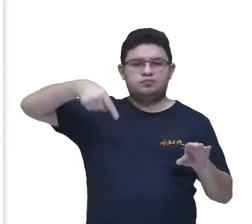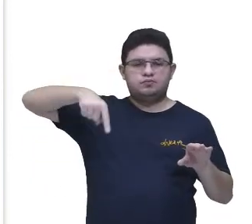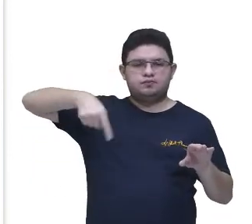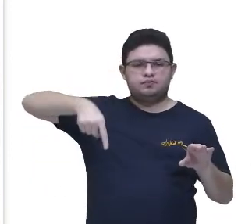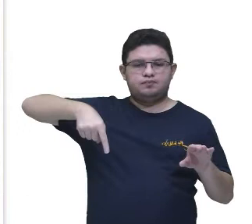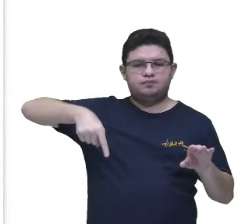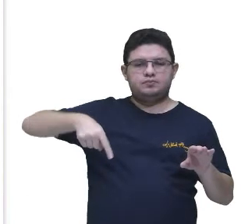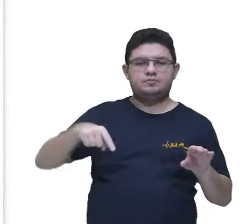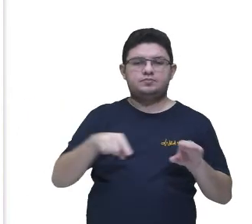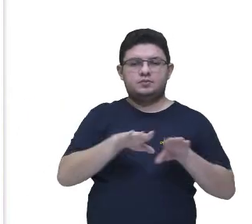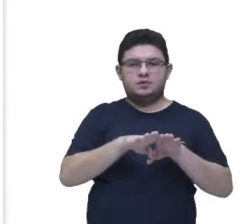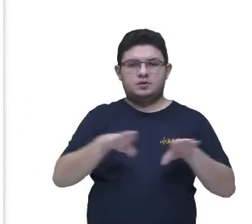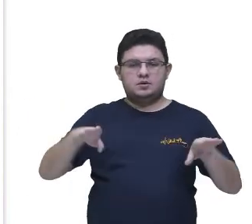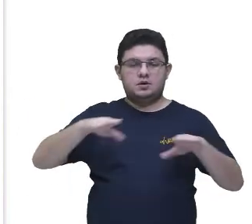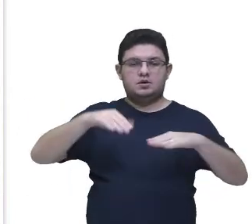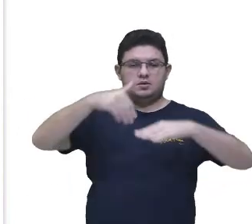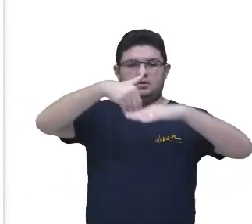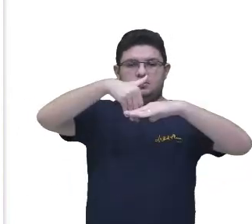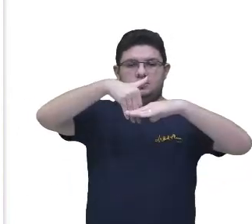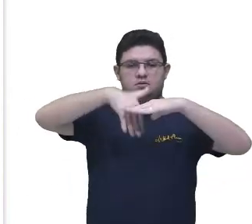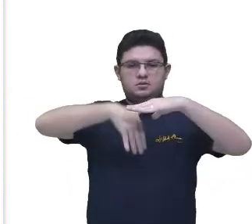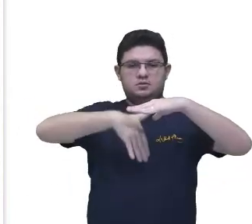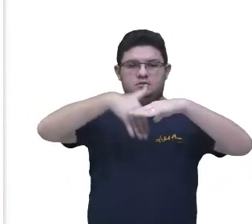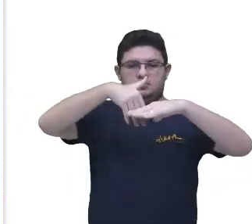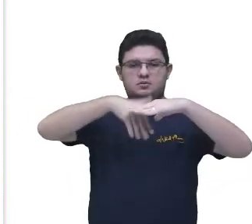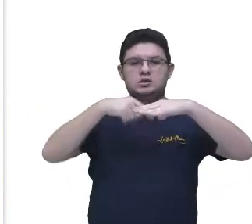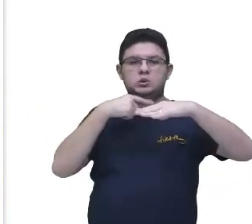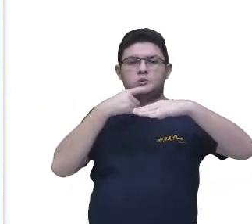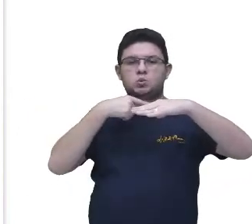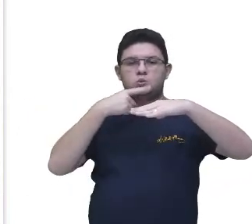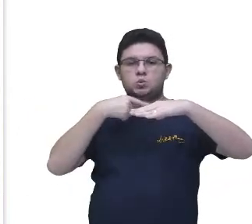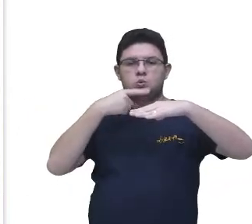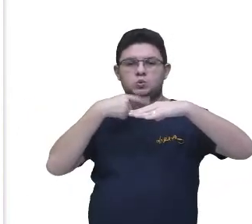ser impermeabilizado, que é esse número 1. Então, aqui, ó, eu tenho uma